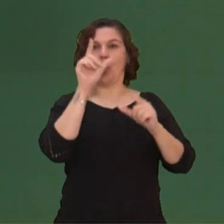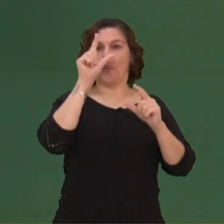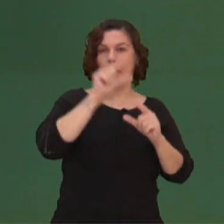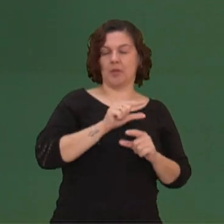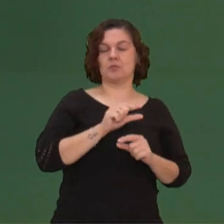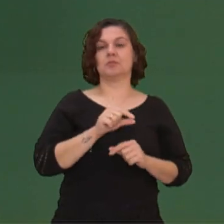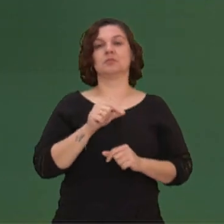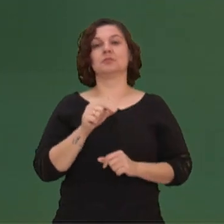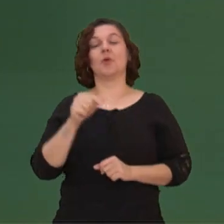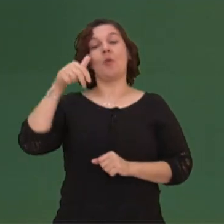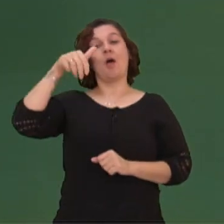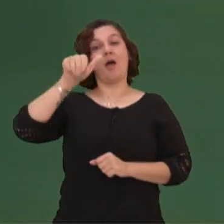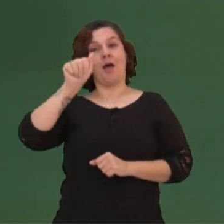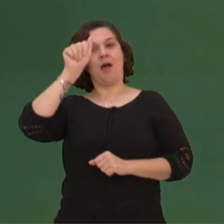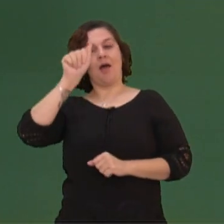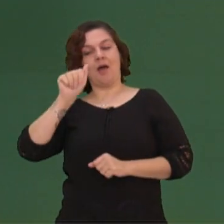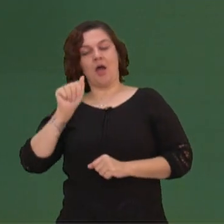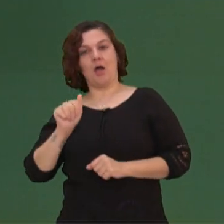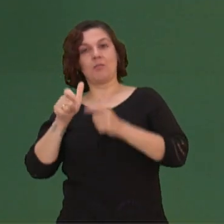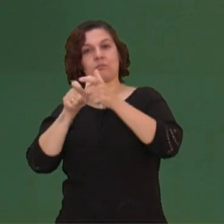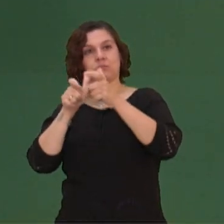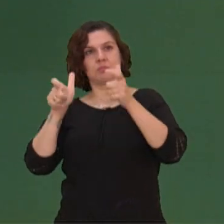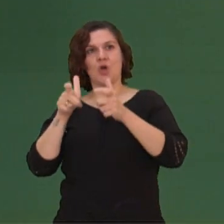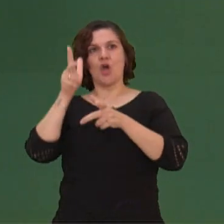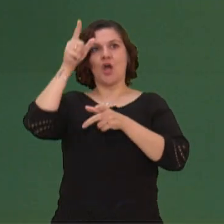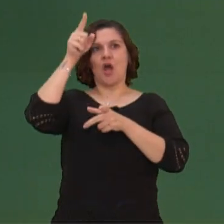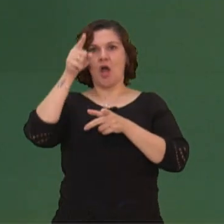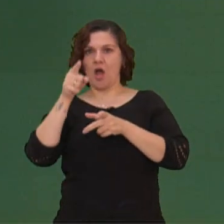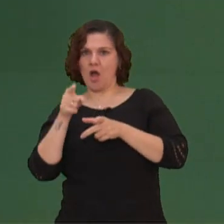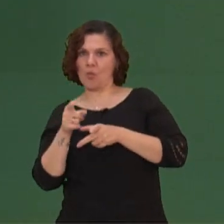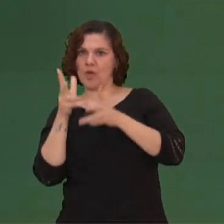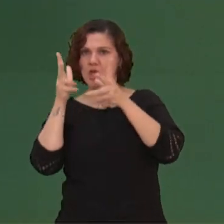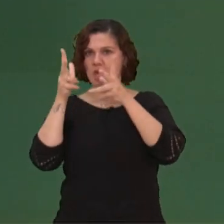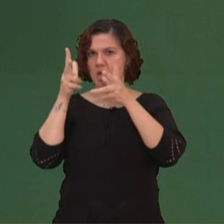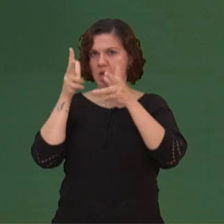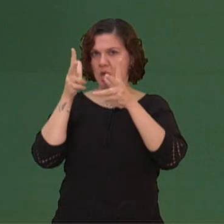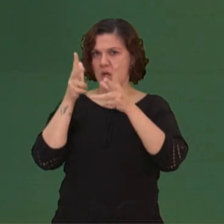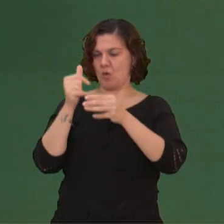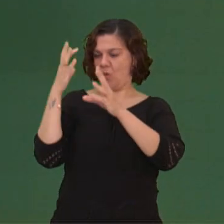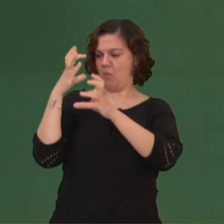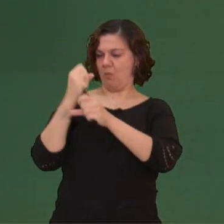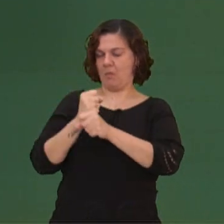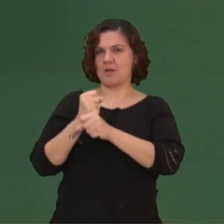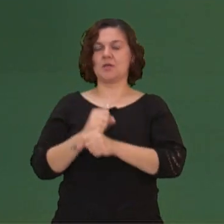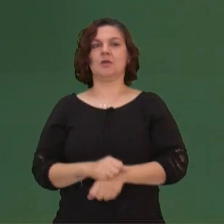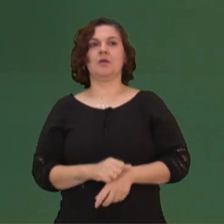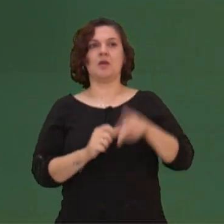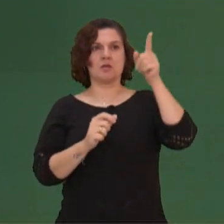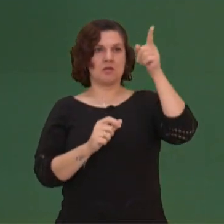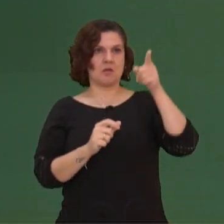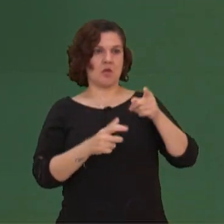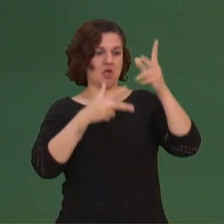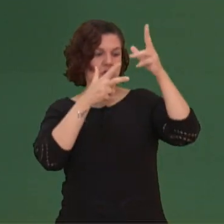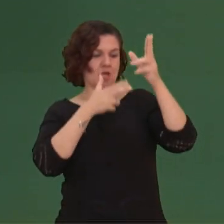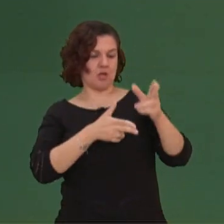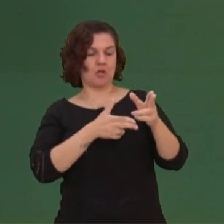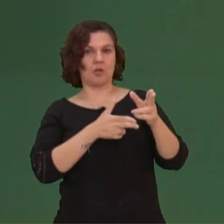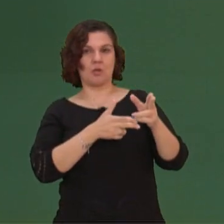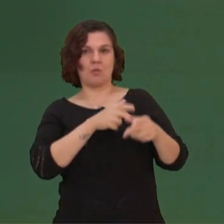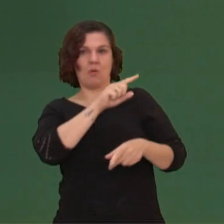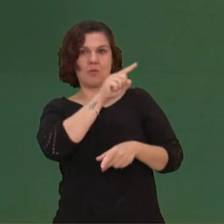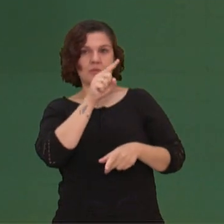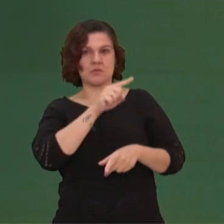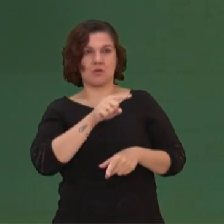massa. Alguém tem mesma massa? Não. Alguém tem mesmo número atômico? Sim. X e